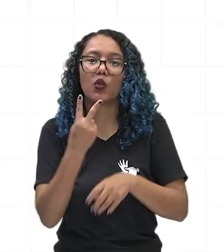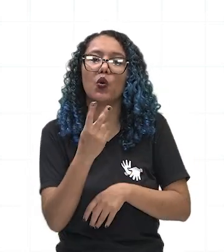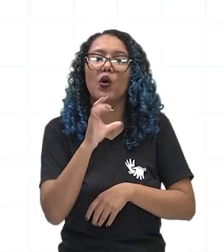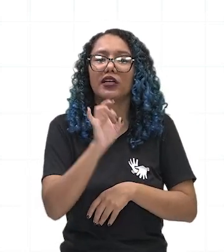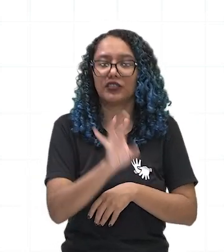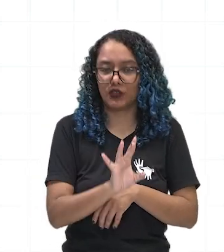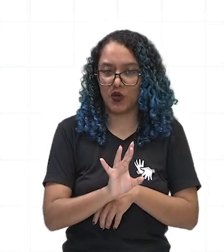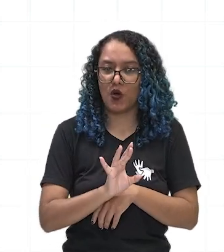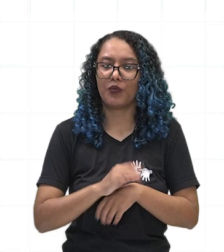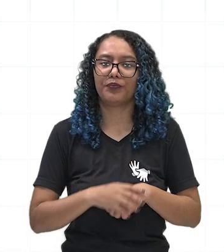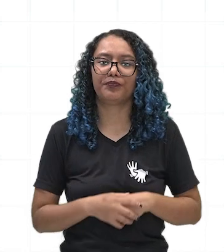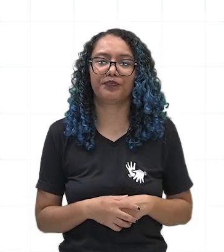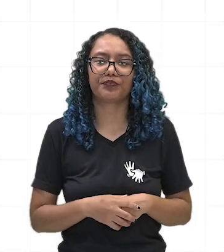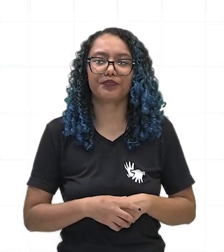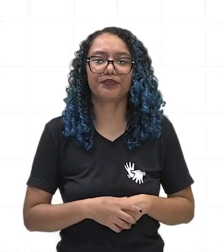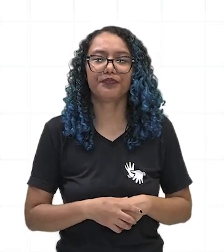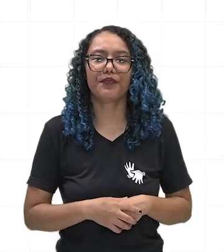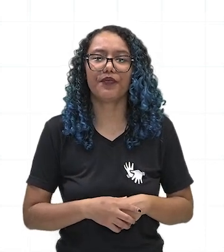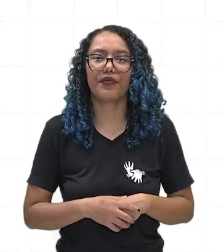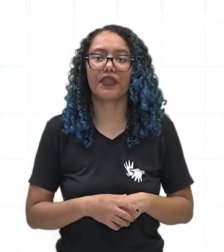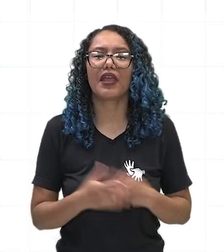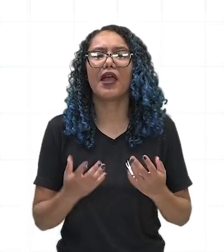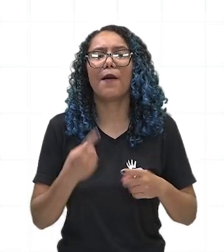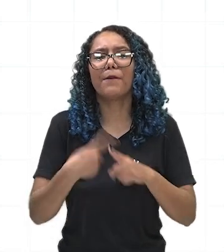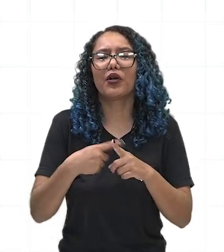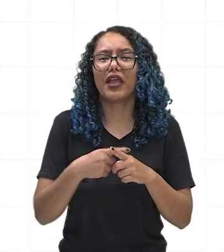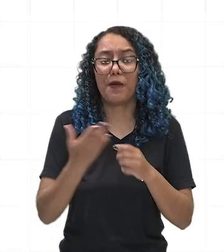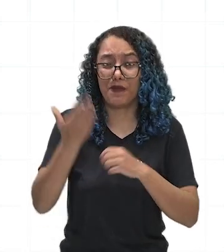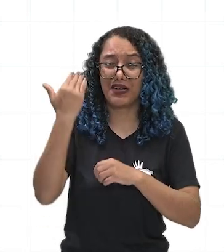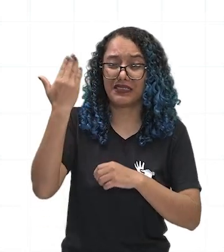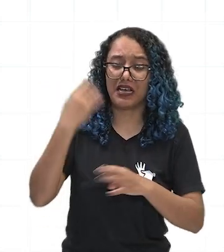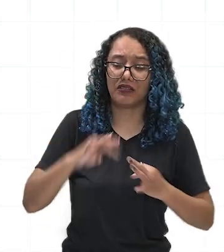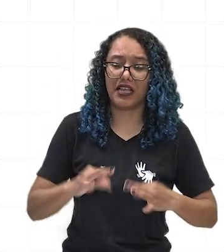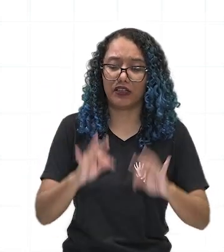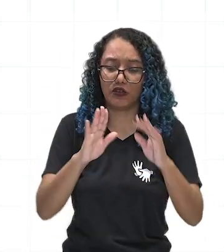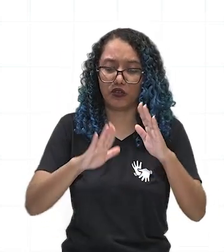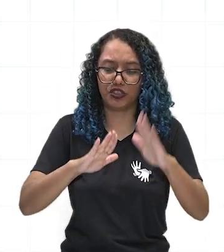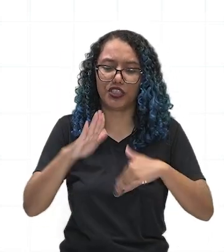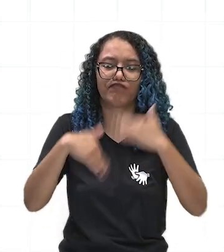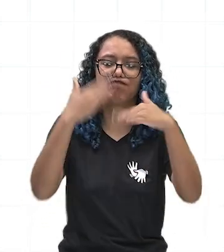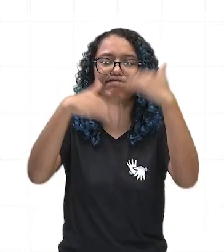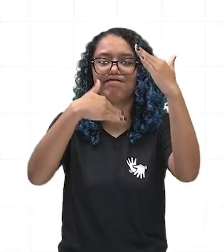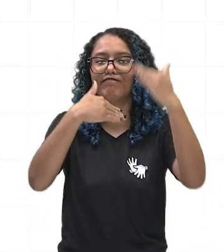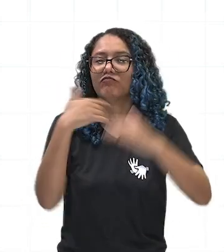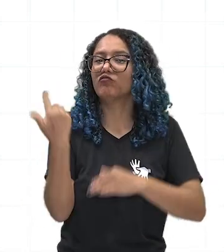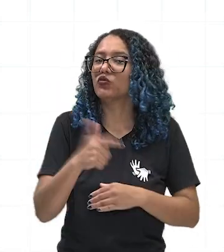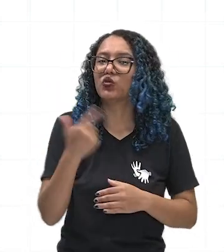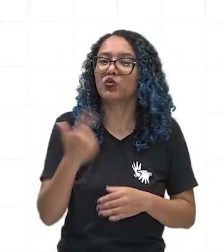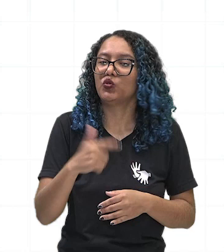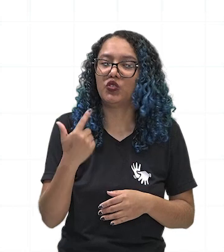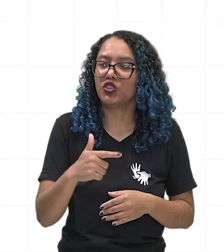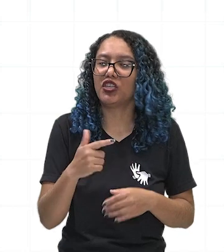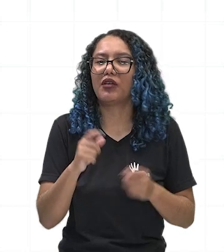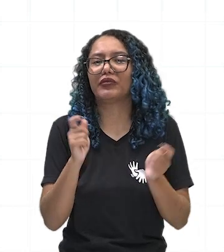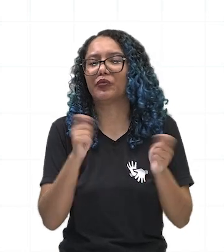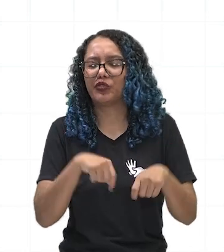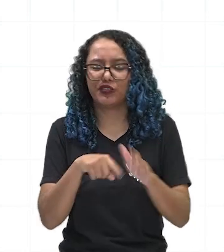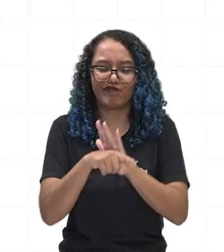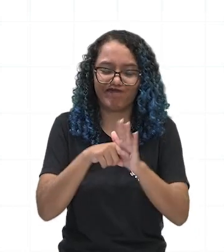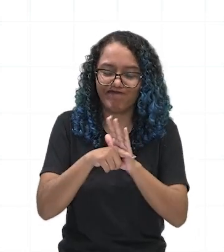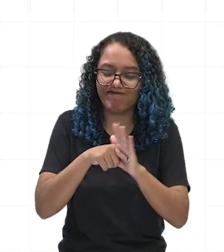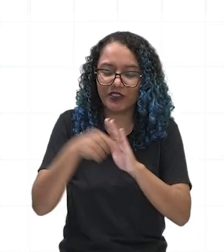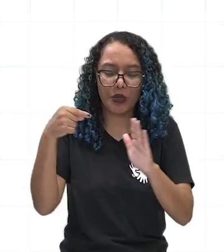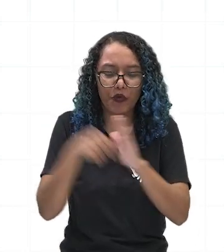tinha aquela tecnologia para se aprofundar mais nas características dos seres vivos,